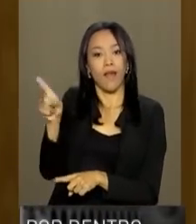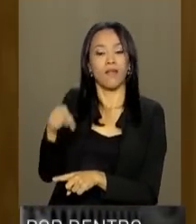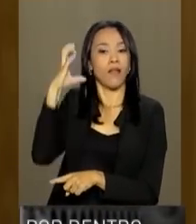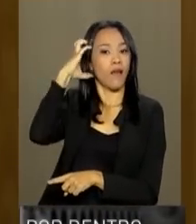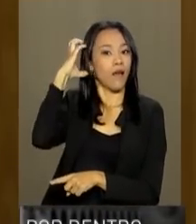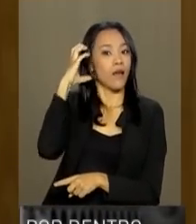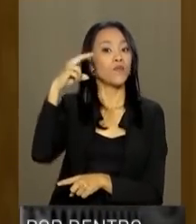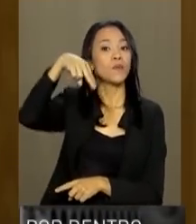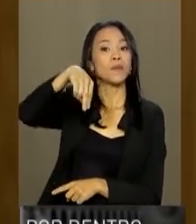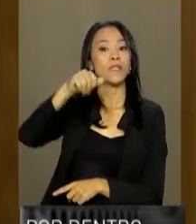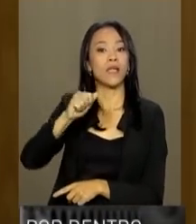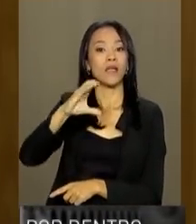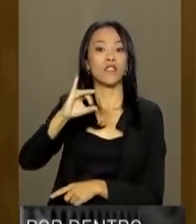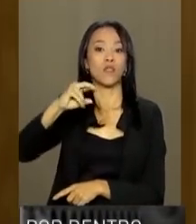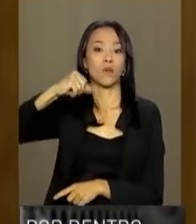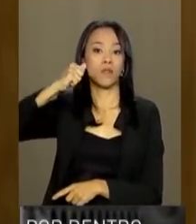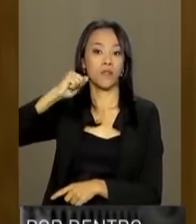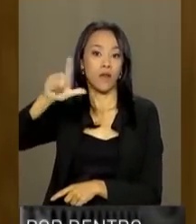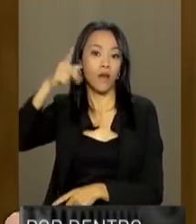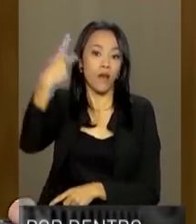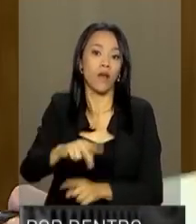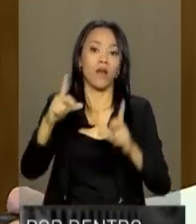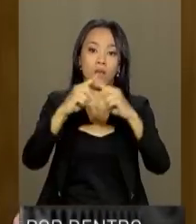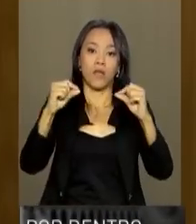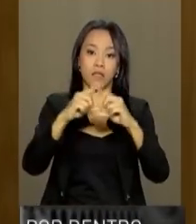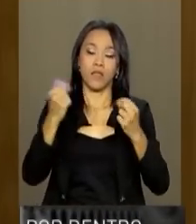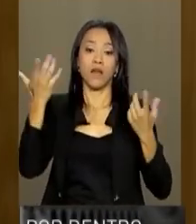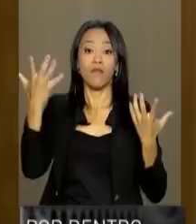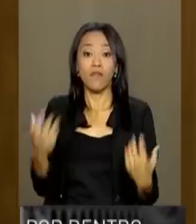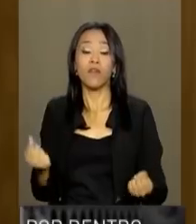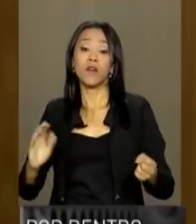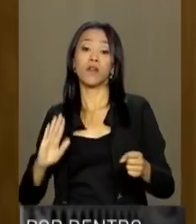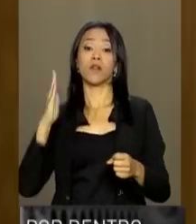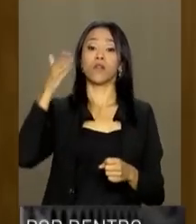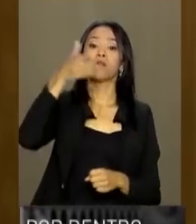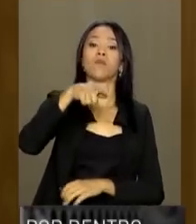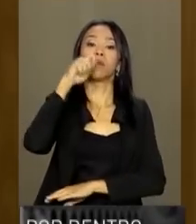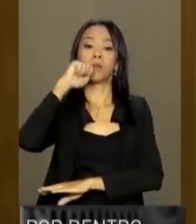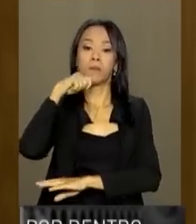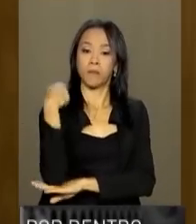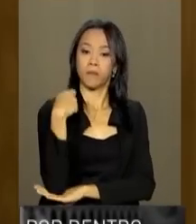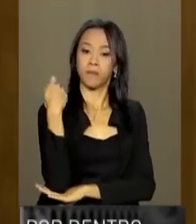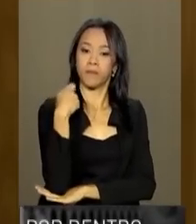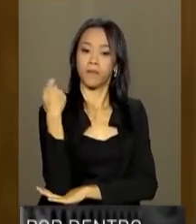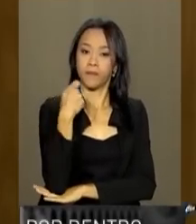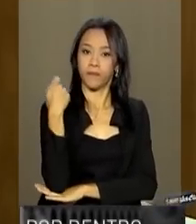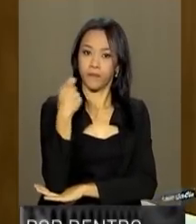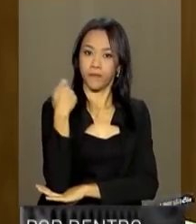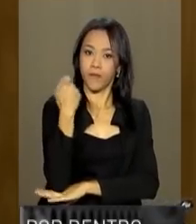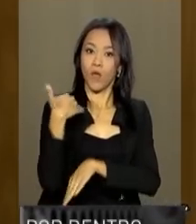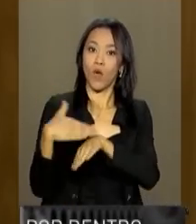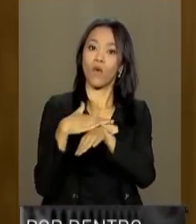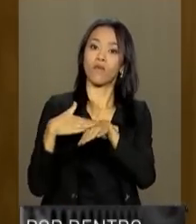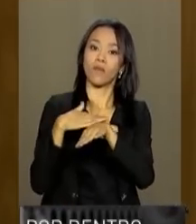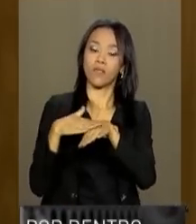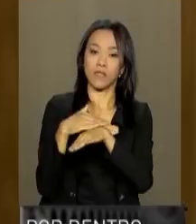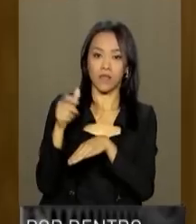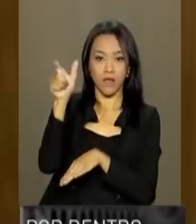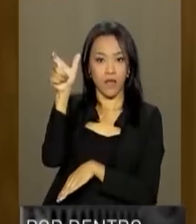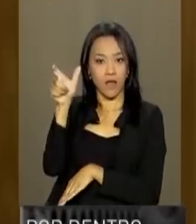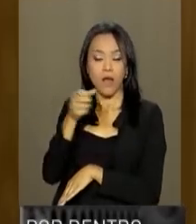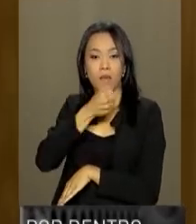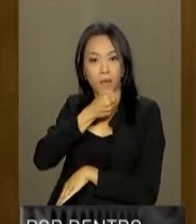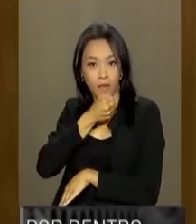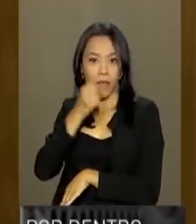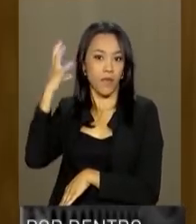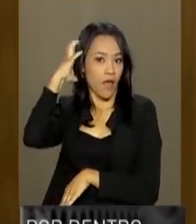rádio nacional de brasília agora seguimos até porto alegre no rio grande do sul e vamos começar com a daniela lemes da rádio